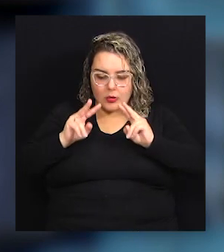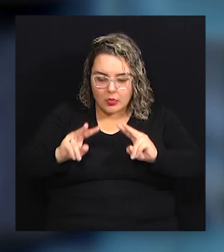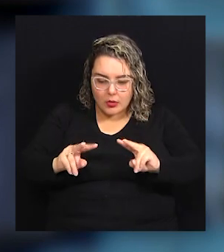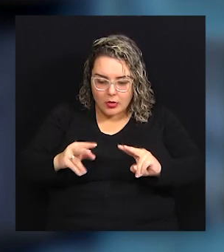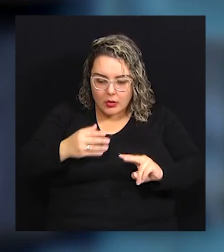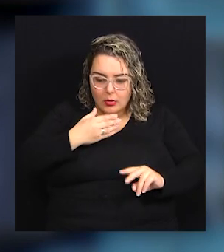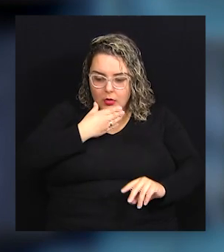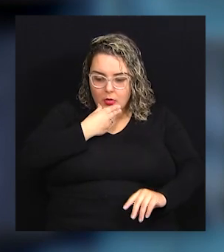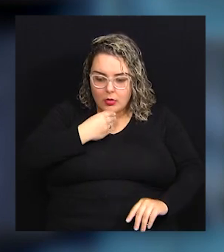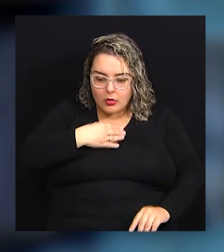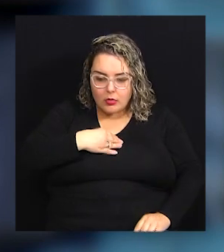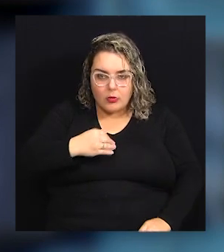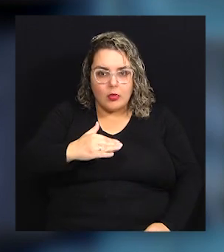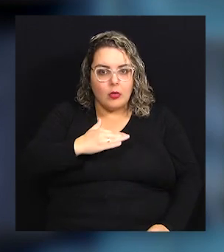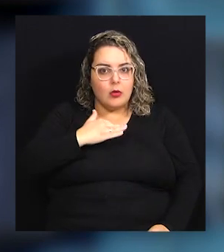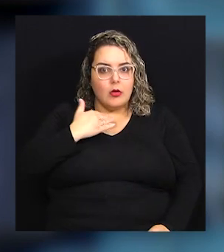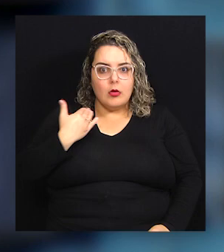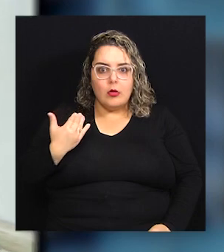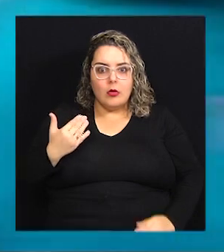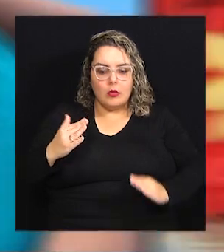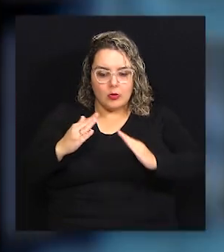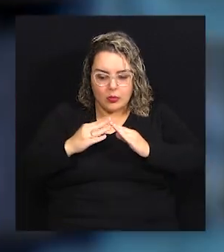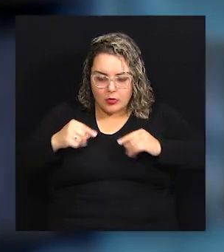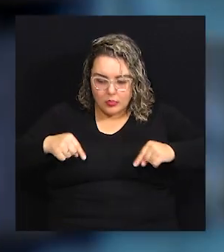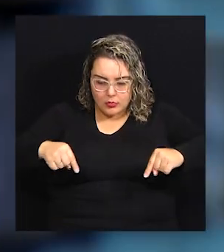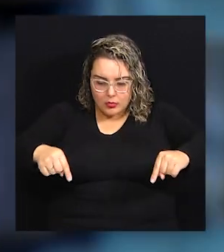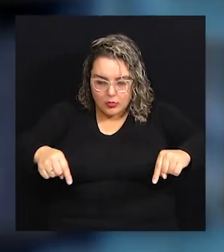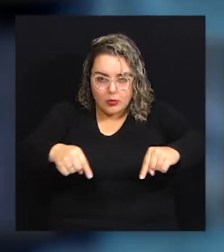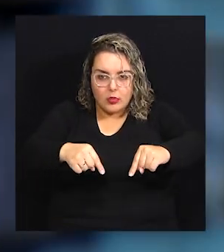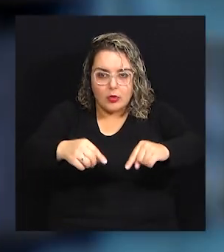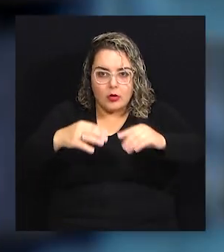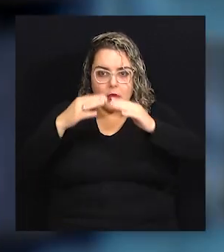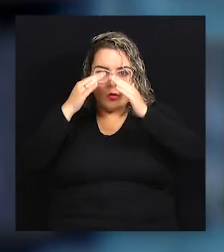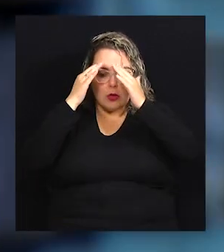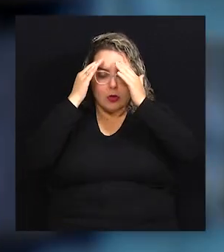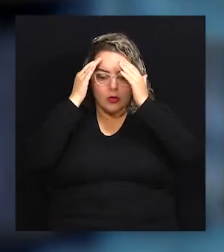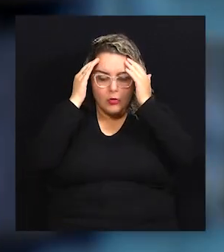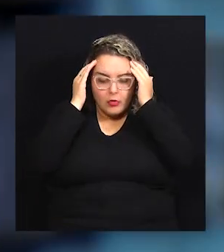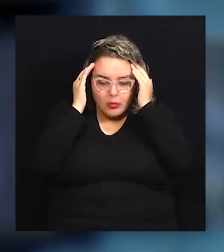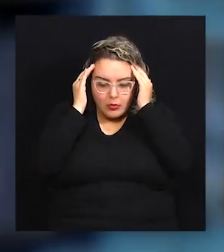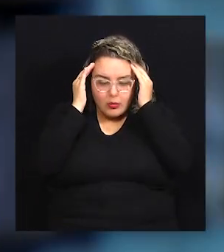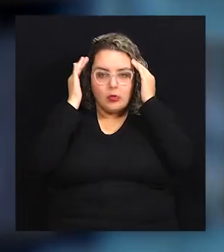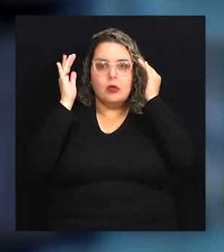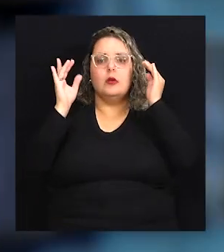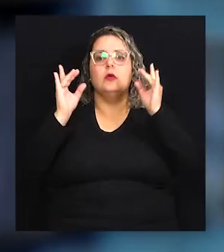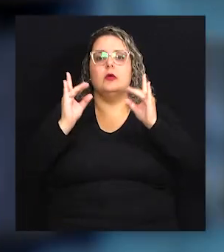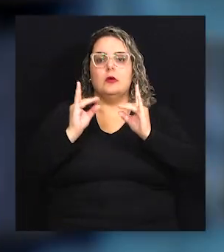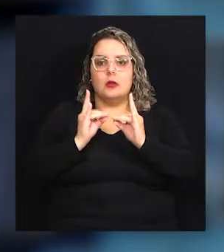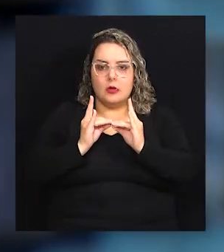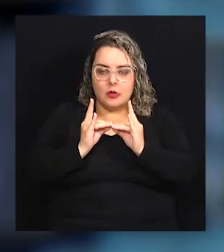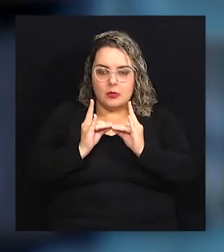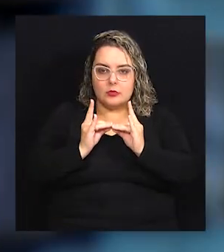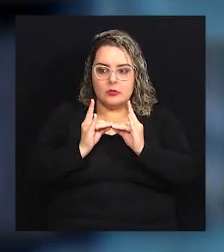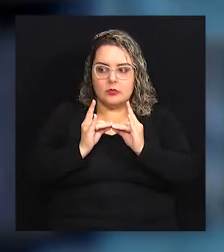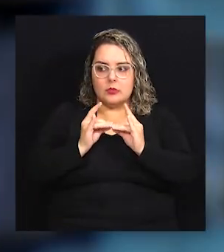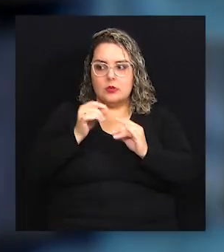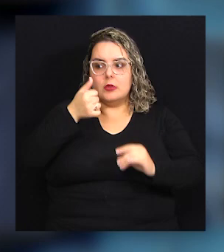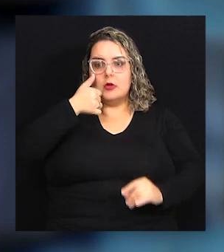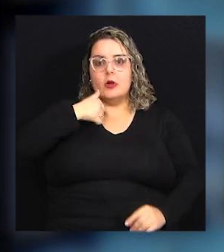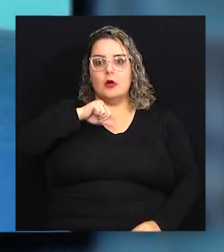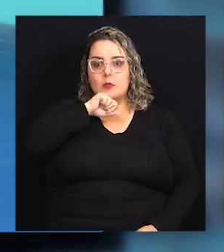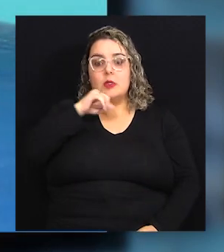ela encontra o filho sem vida já no quintal da casa. No velório, a